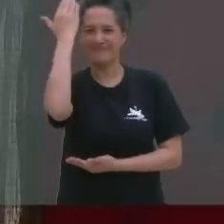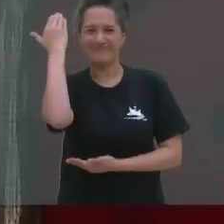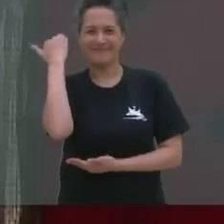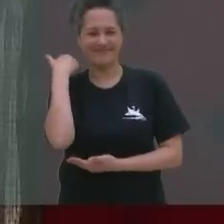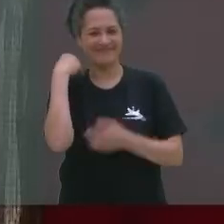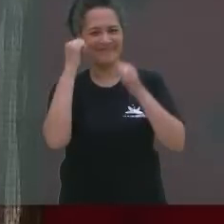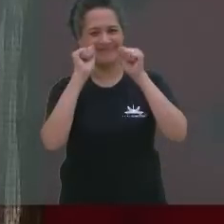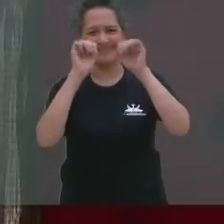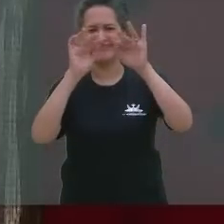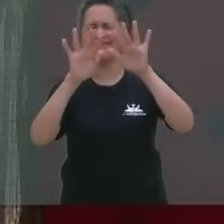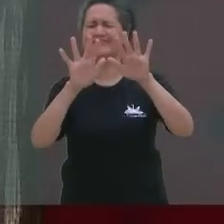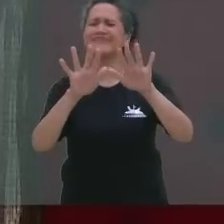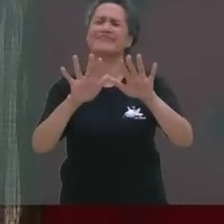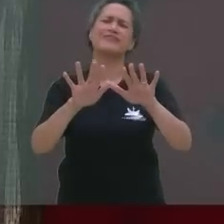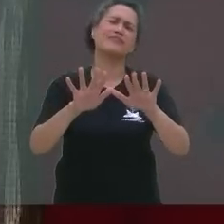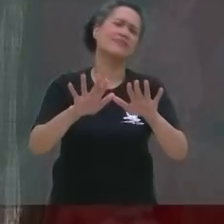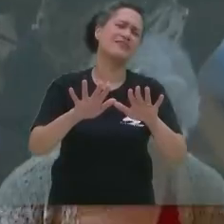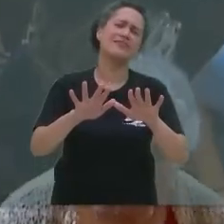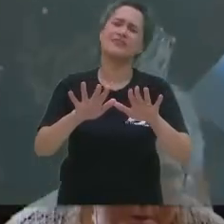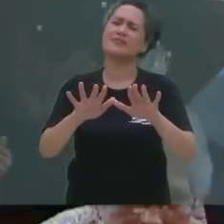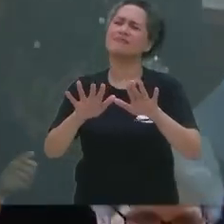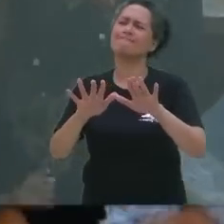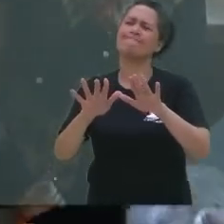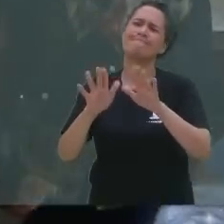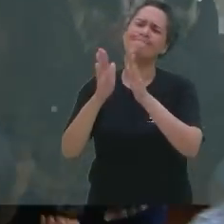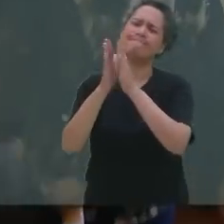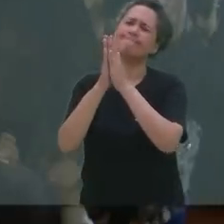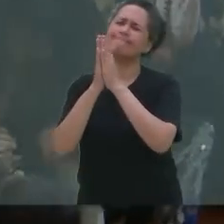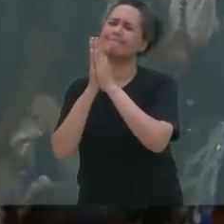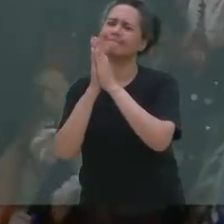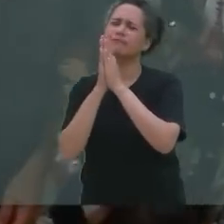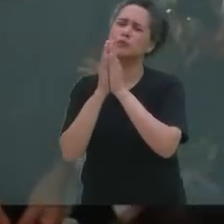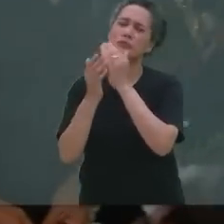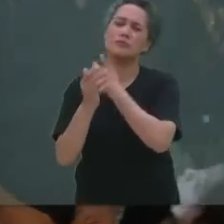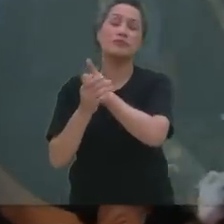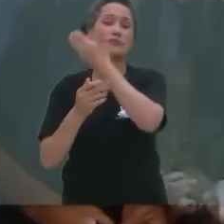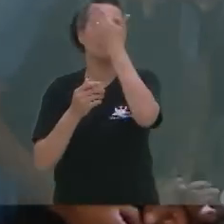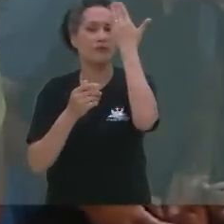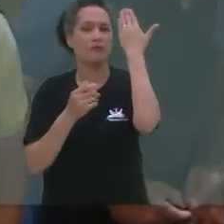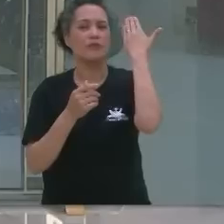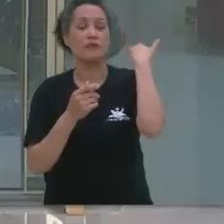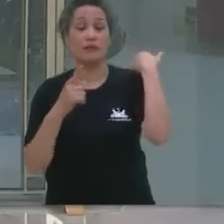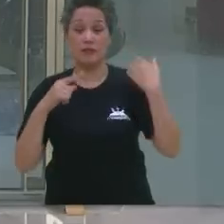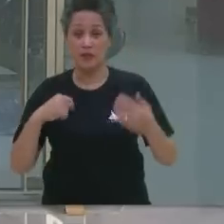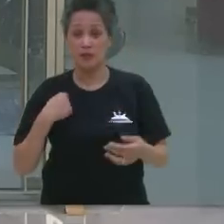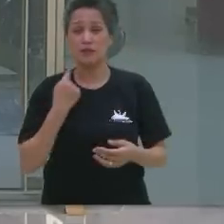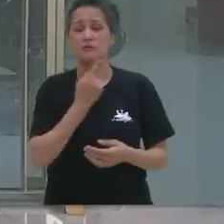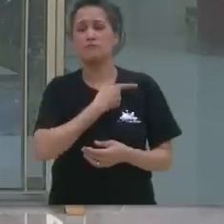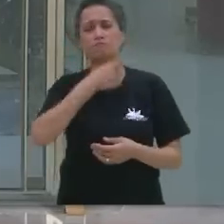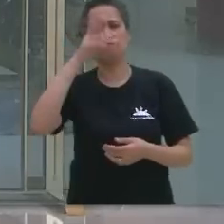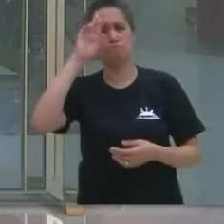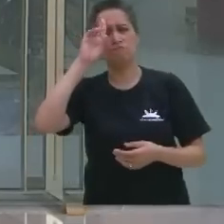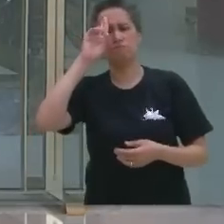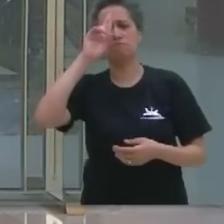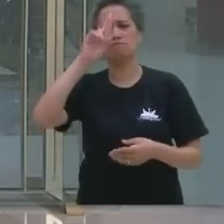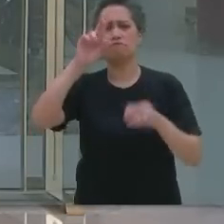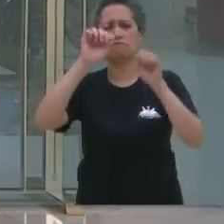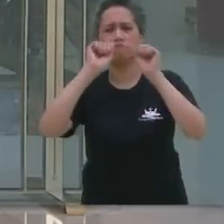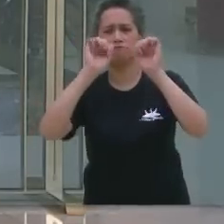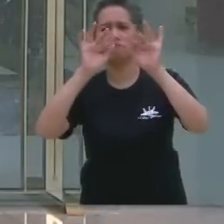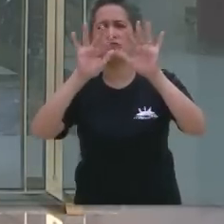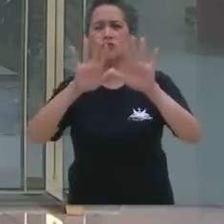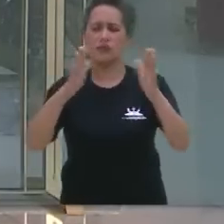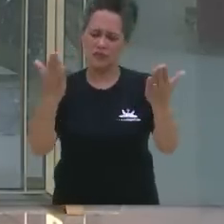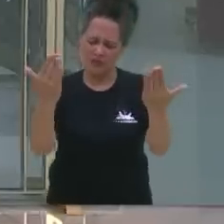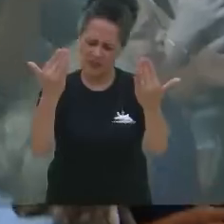Graças? Ó Santa Mãe, Nossa Senhora das Graças, vem em